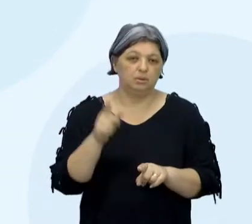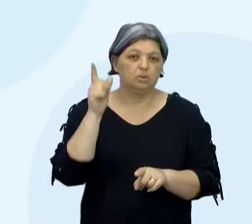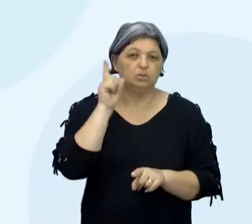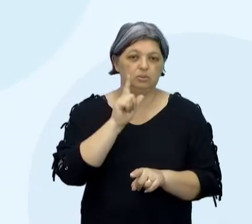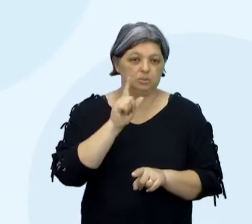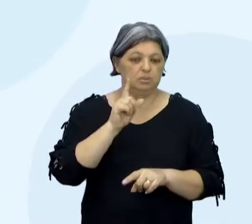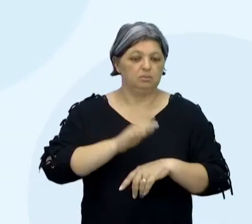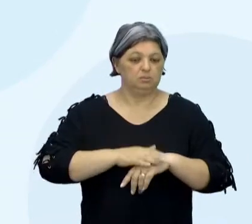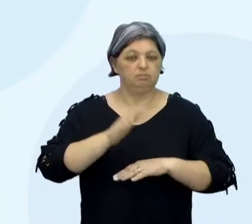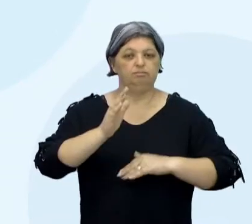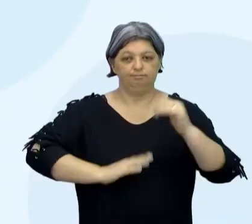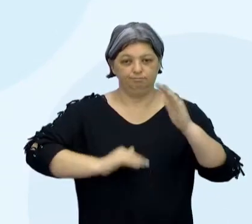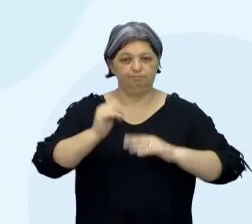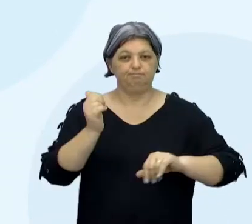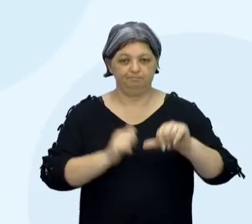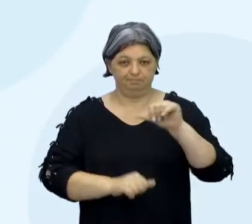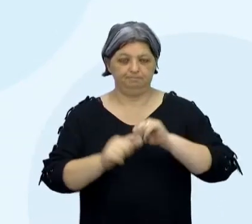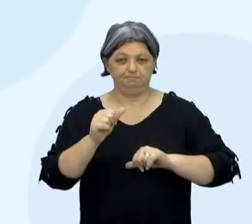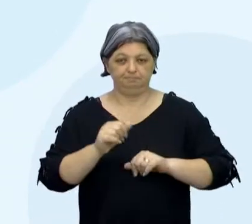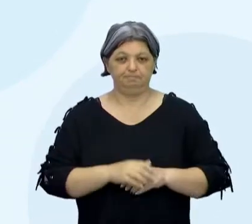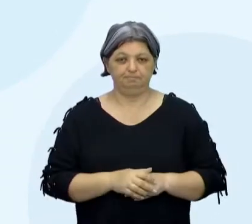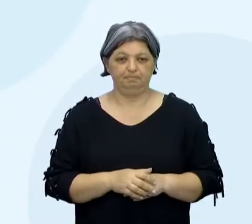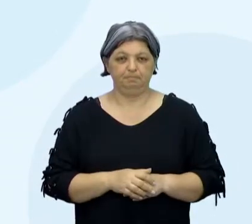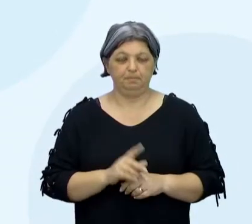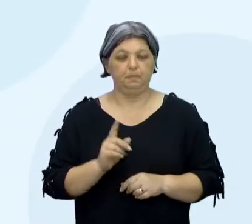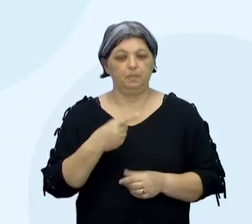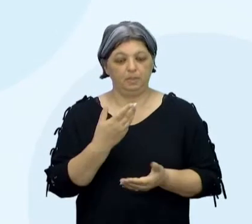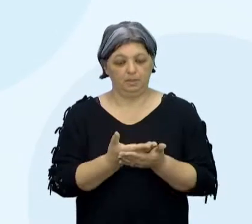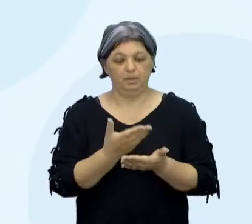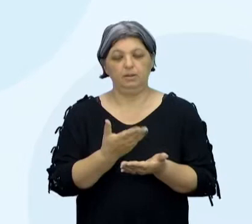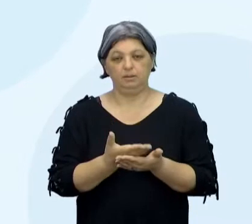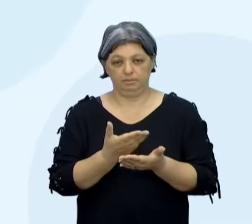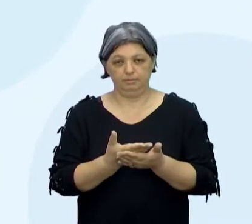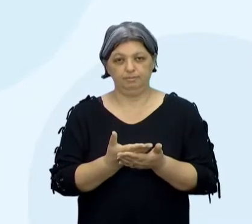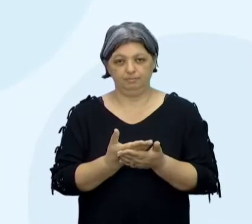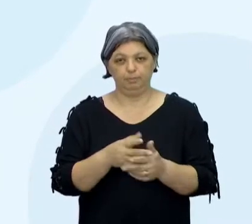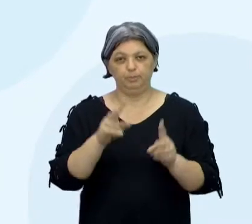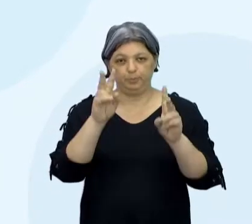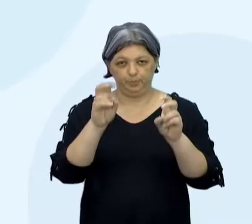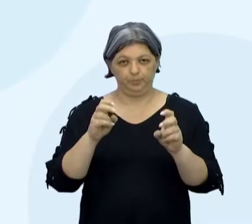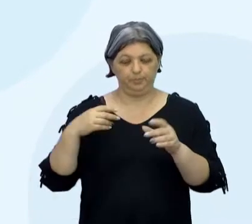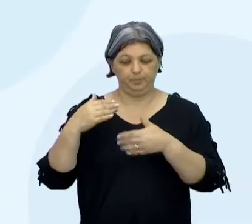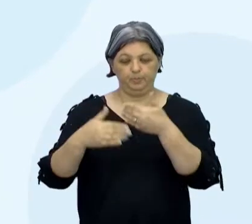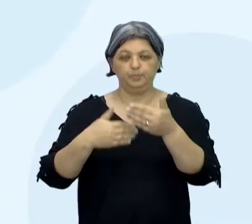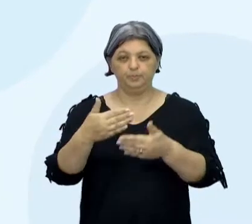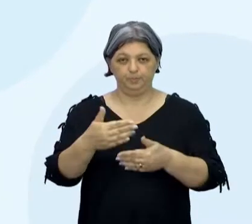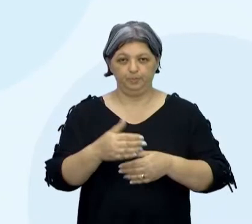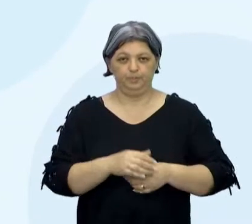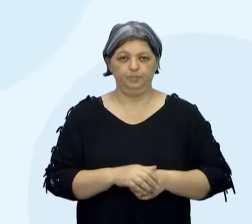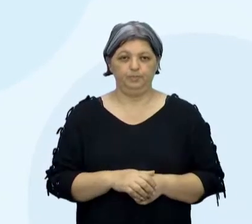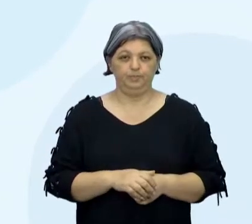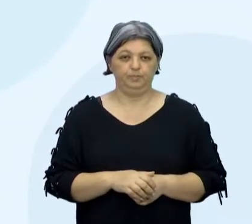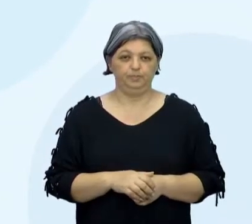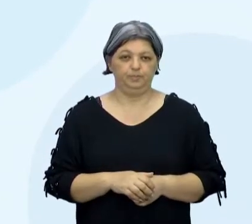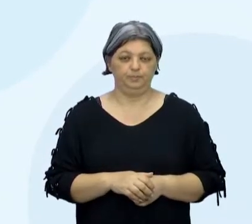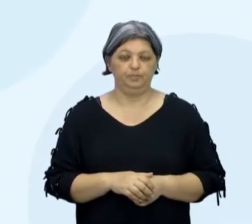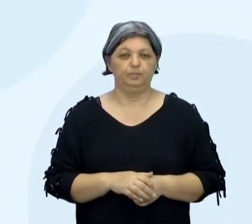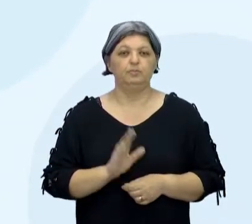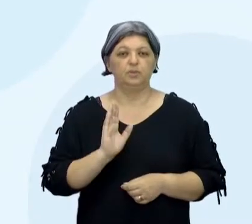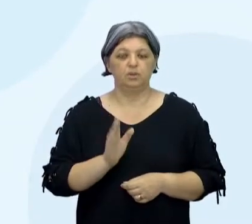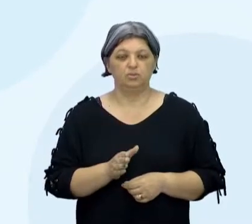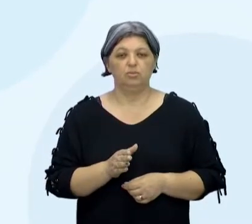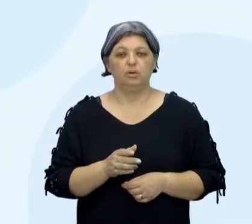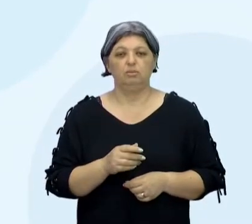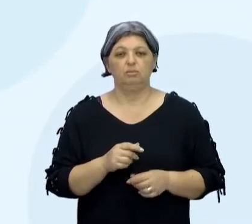e isso é o que a gente vai ver aí no decorrer do nosso desenvolvimento aí né já que a gente